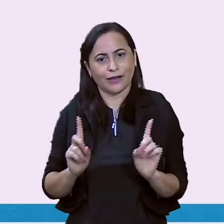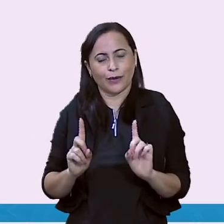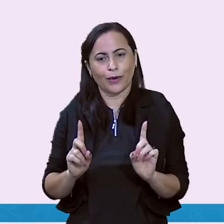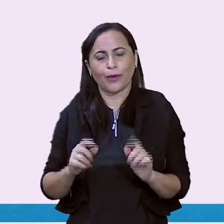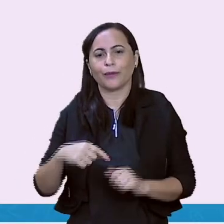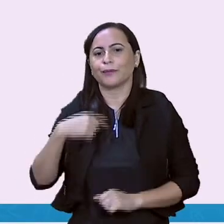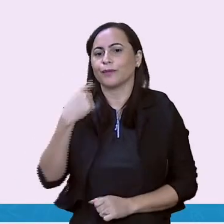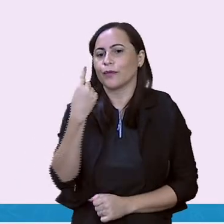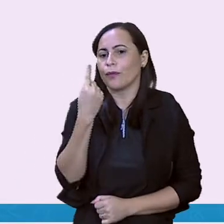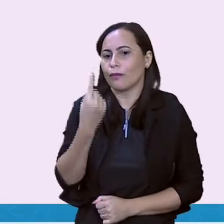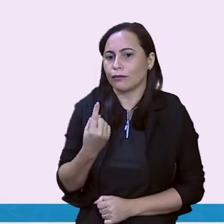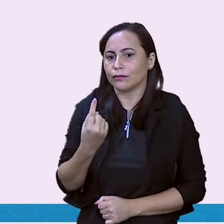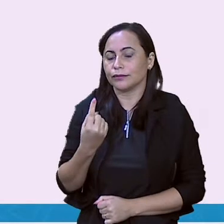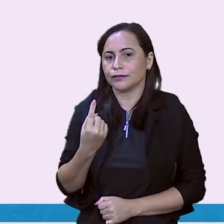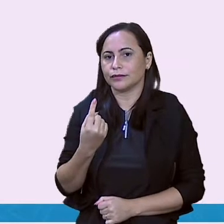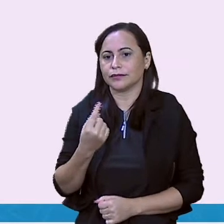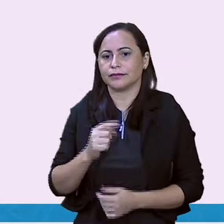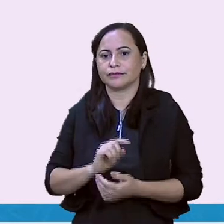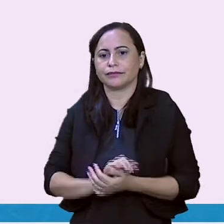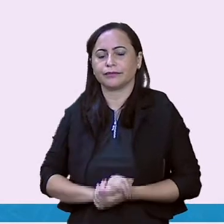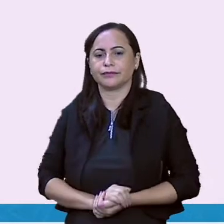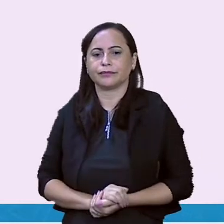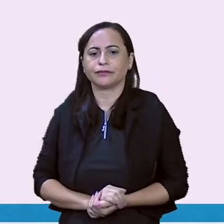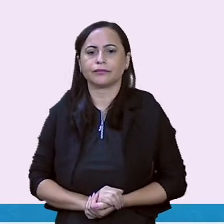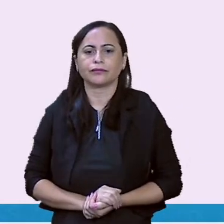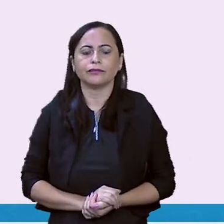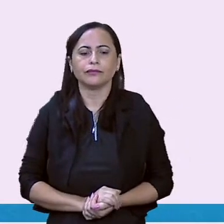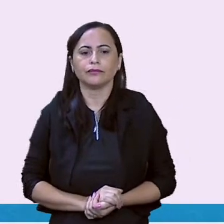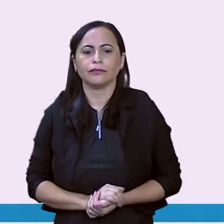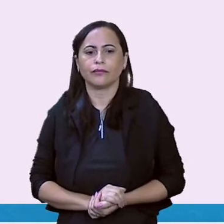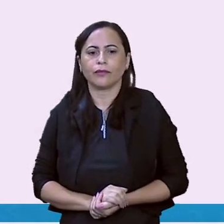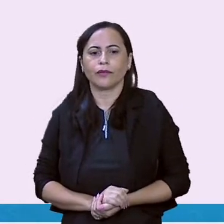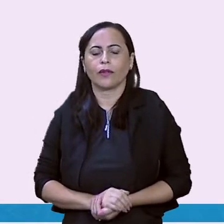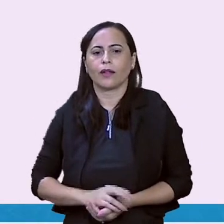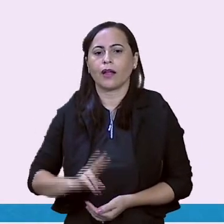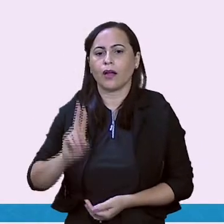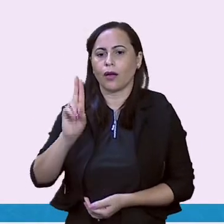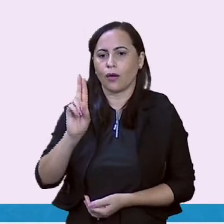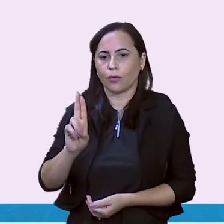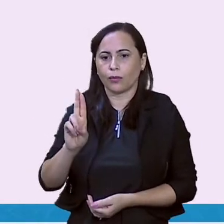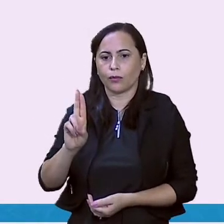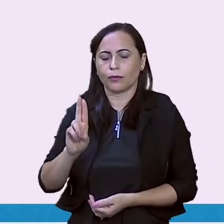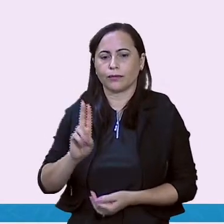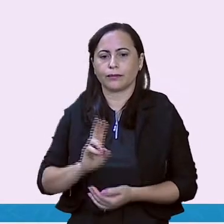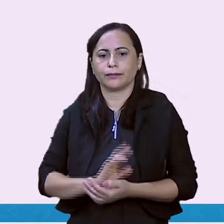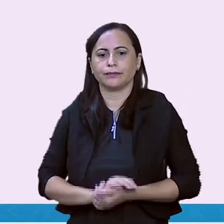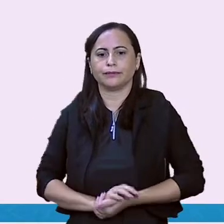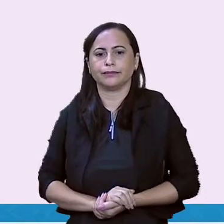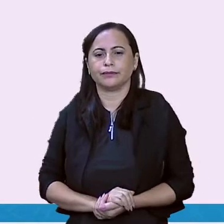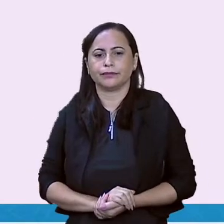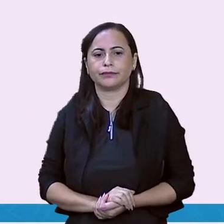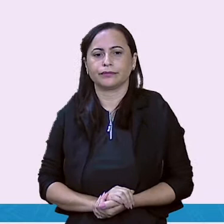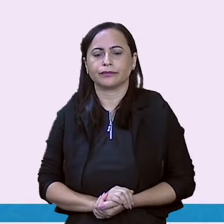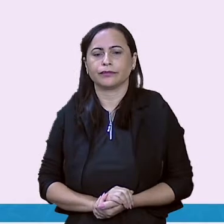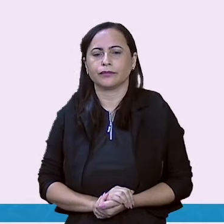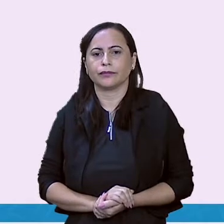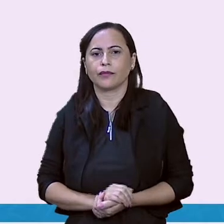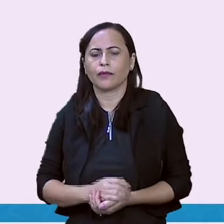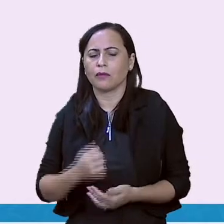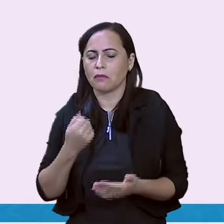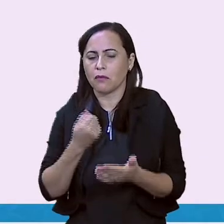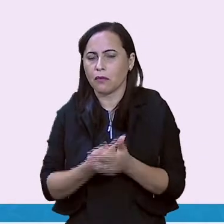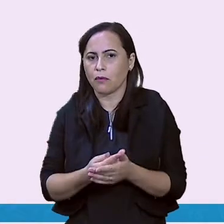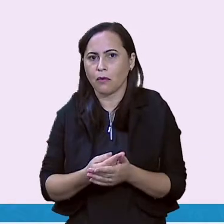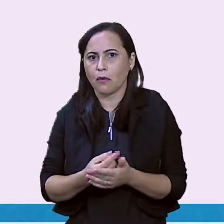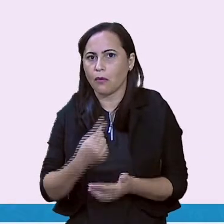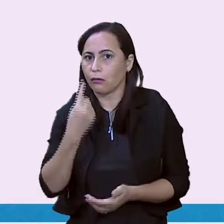pela unidade. Isso aí, então é a escova eu compro pela unidade, ou seja, eu vou lá e compro